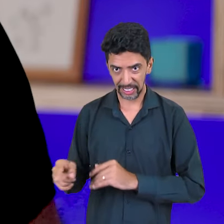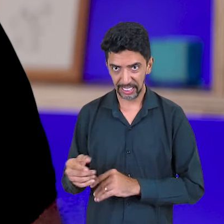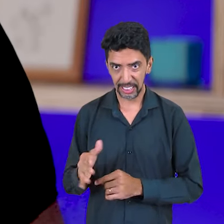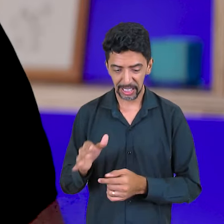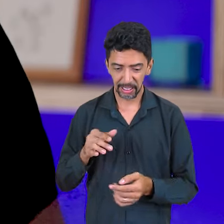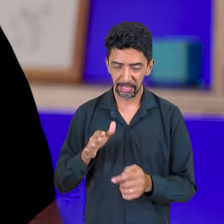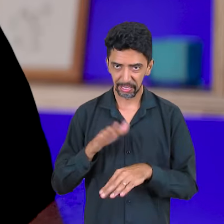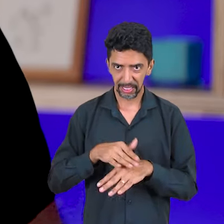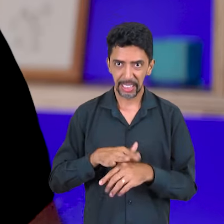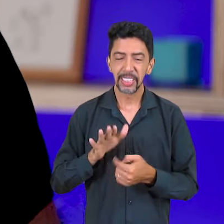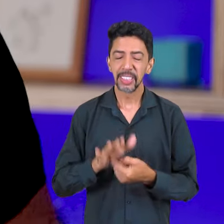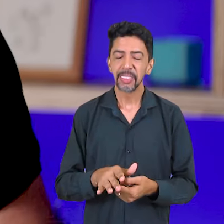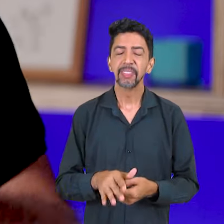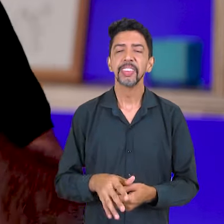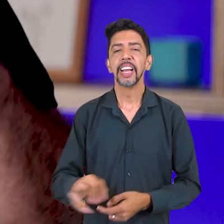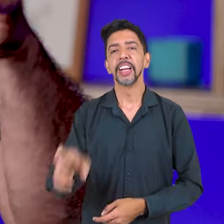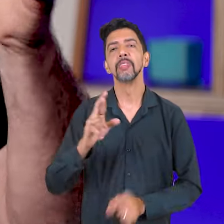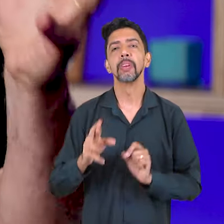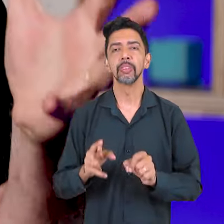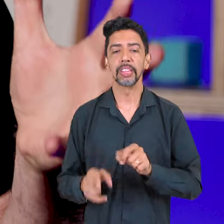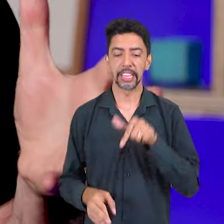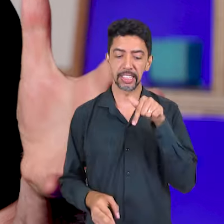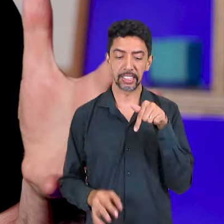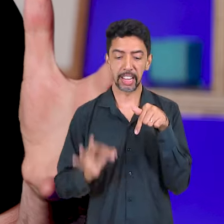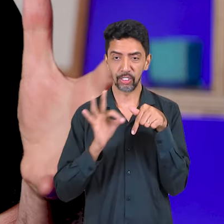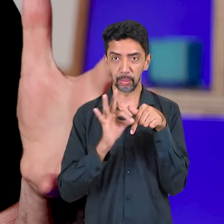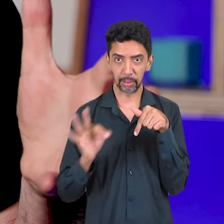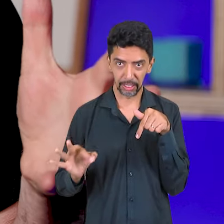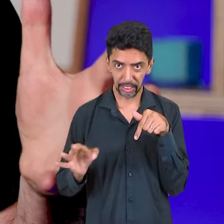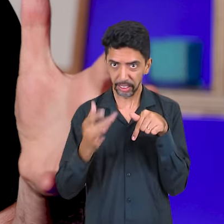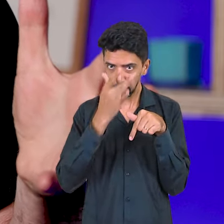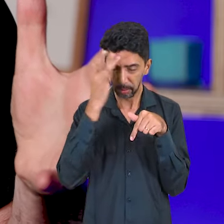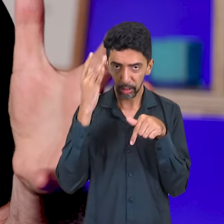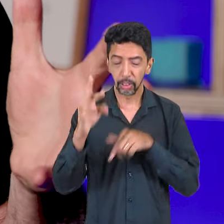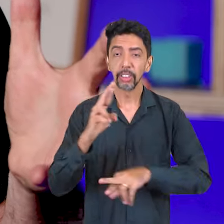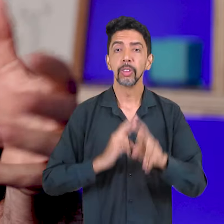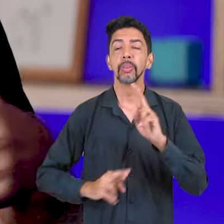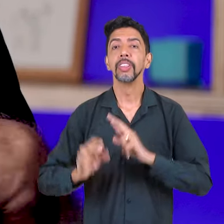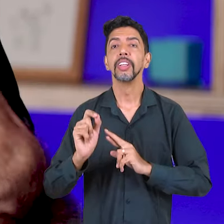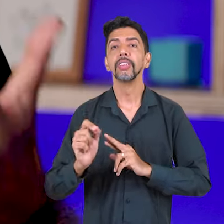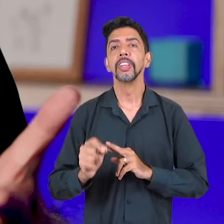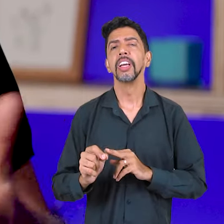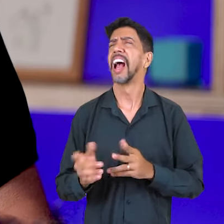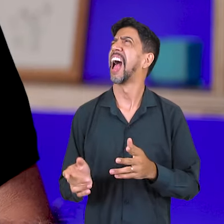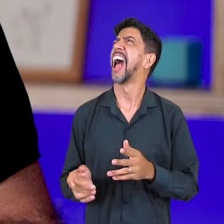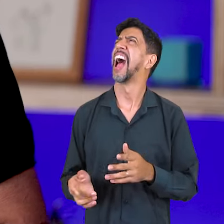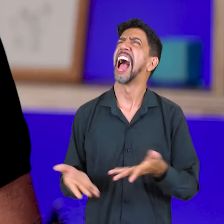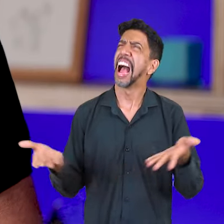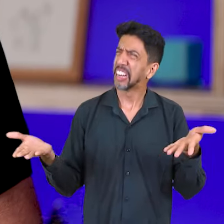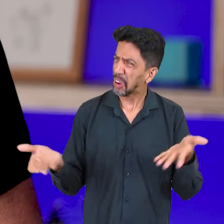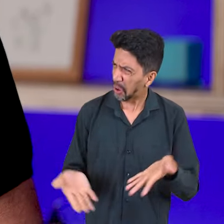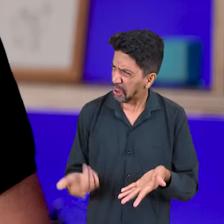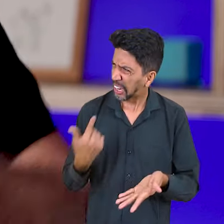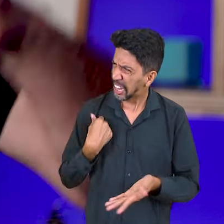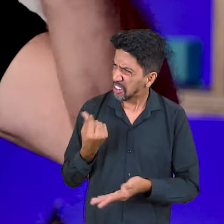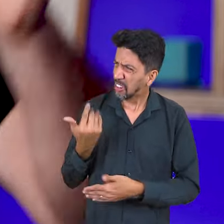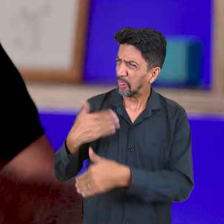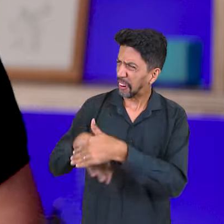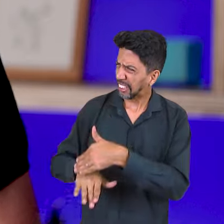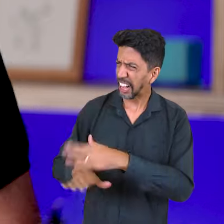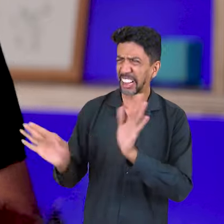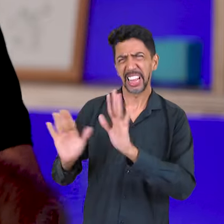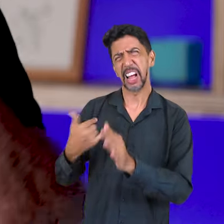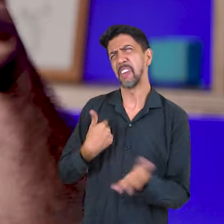7% das pessoas só vão preocupar-se com isso quando estiver chegando lá lá na